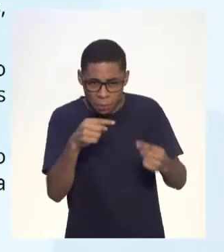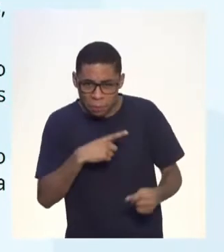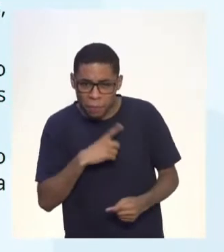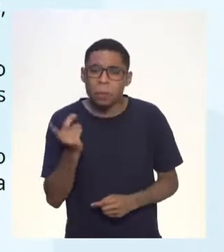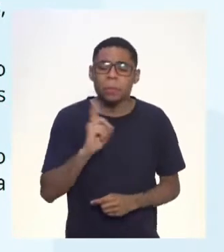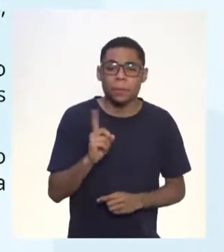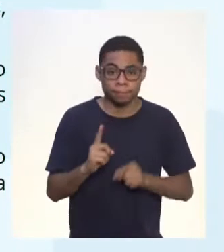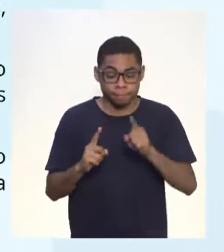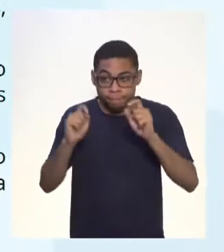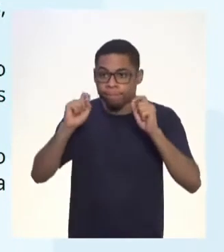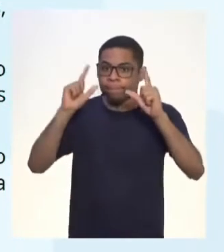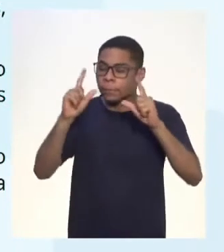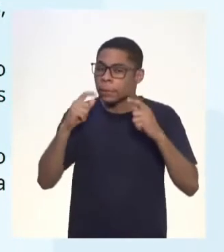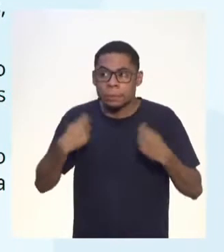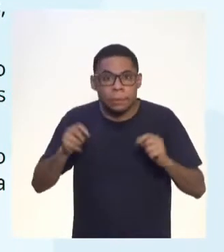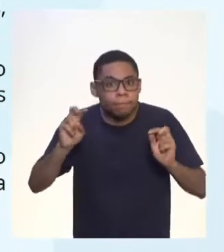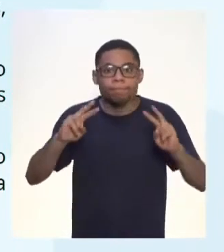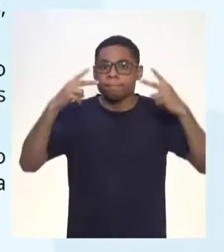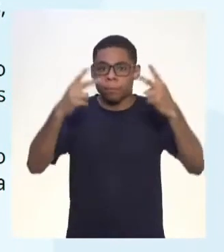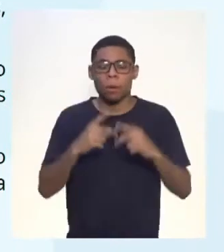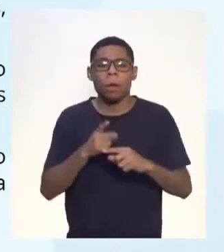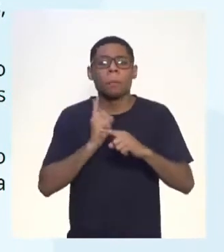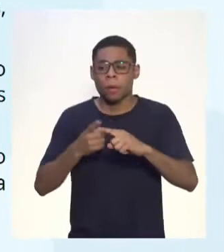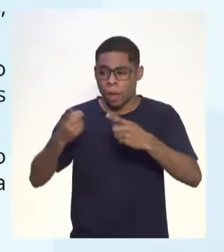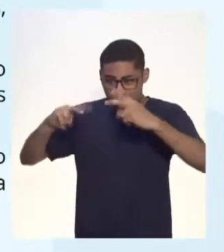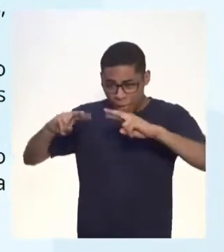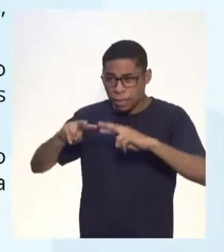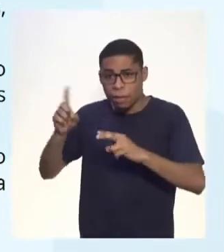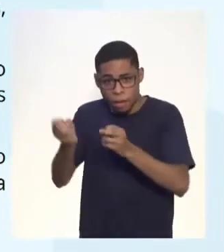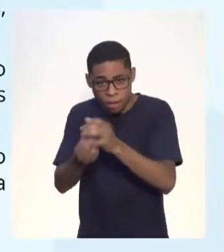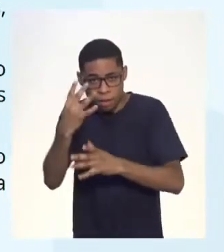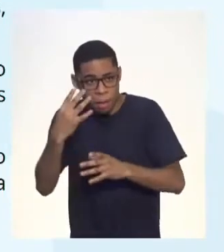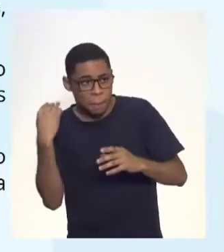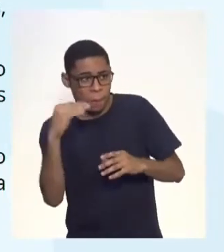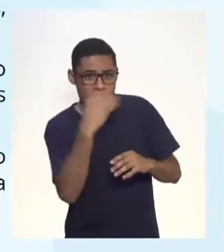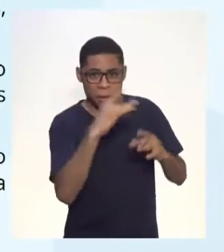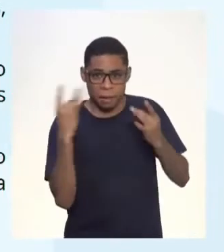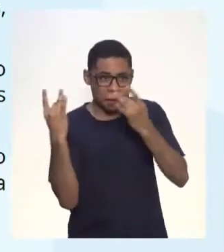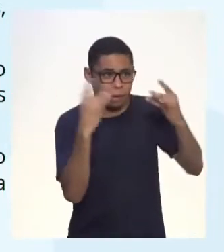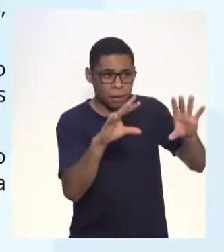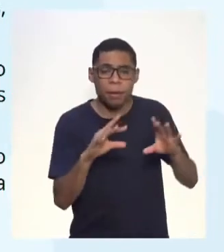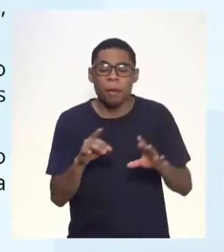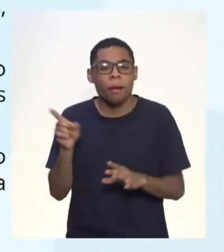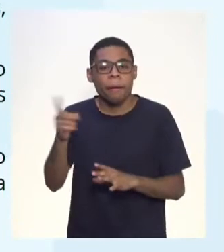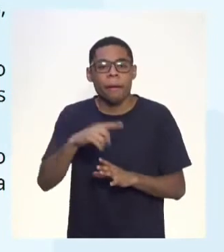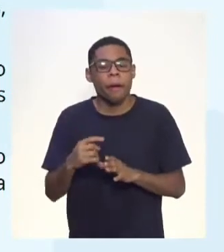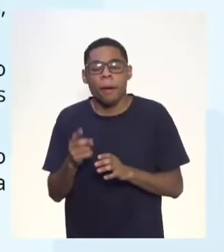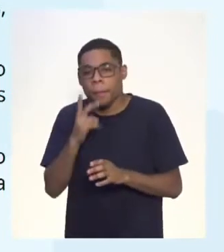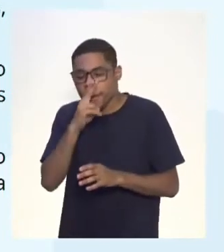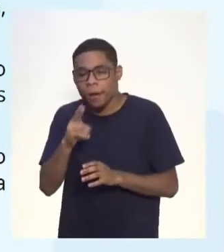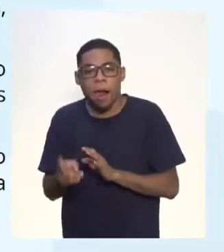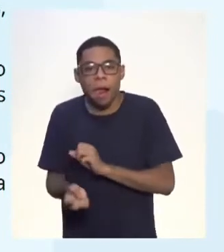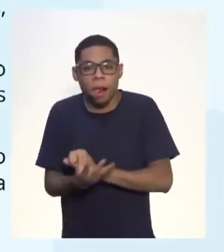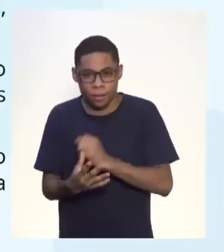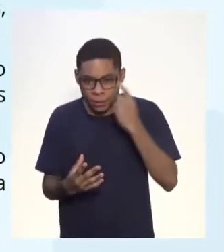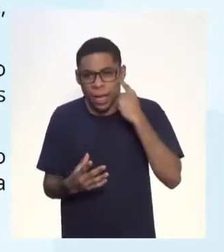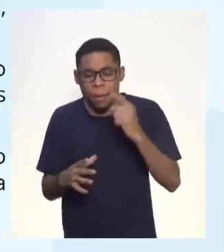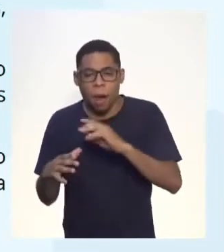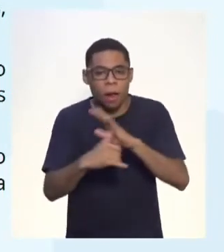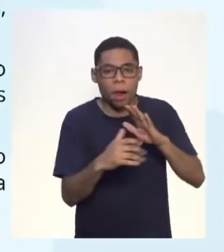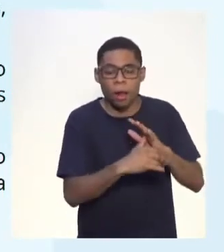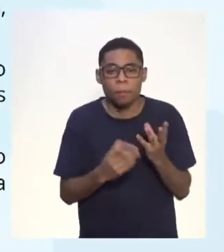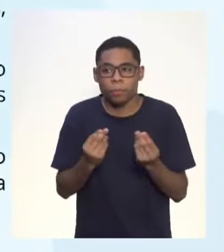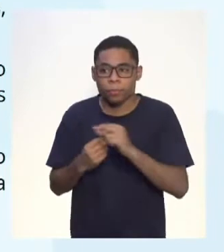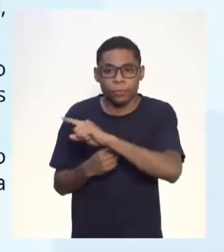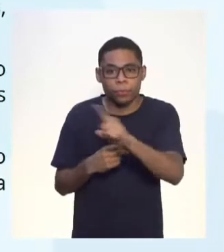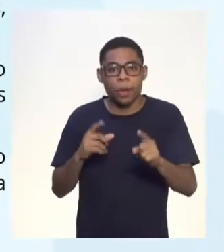muitos links são elaborados por fraudadores que visam roubar dados da população e danificar os aparelhos,